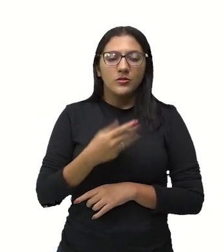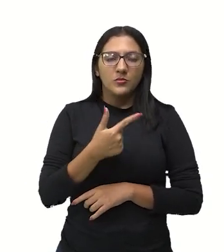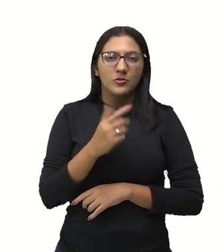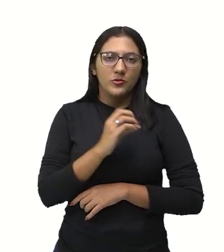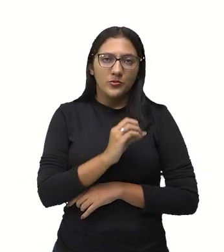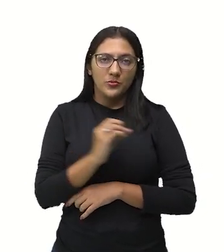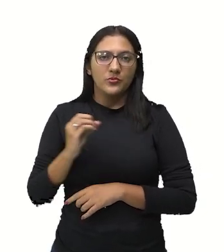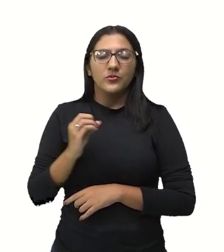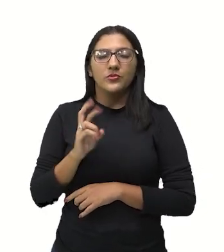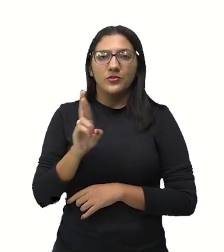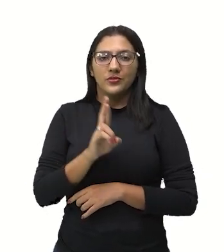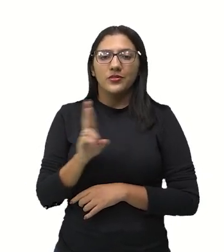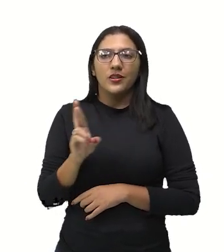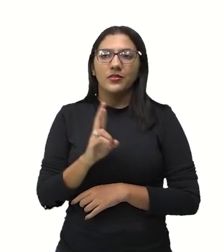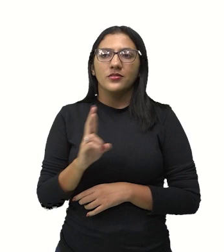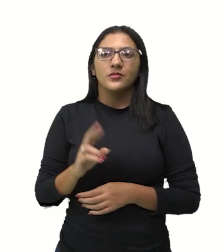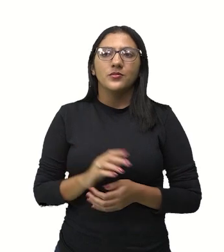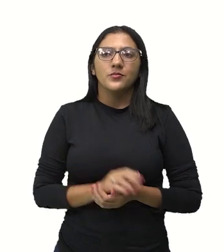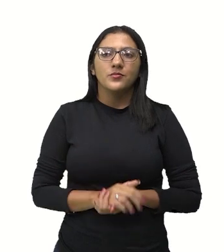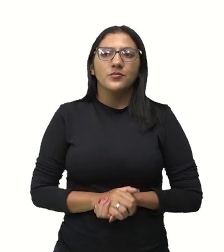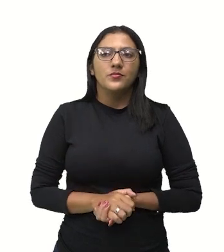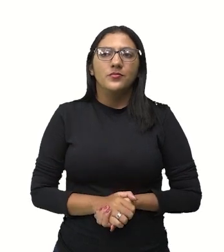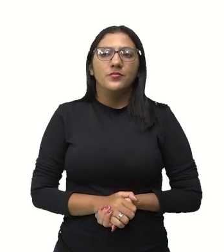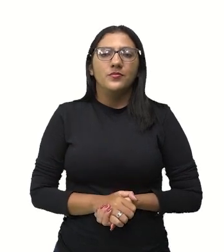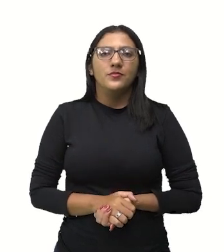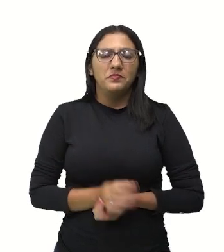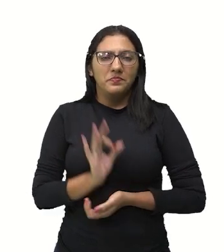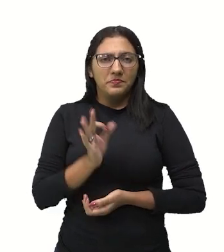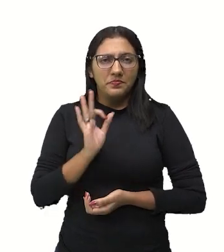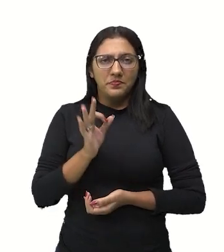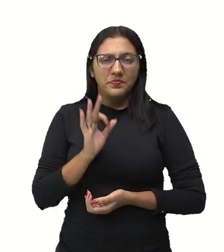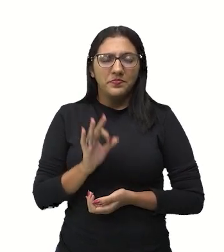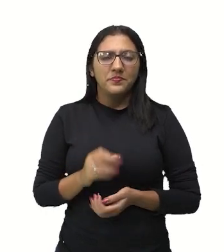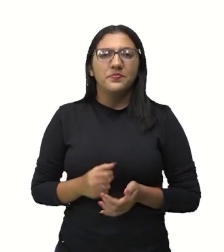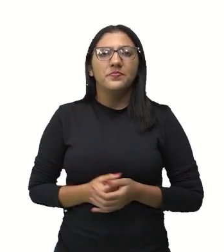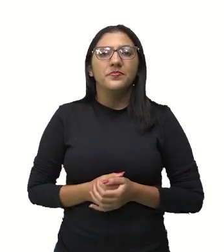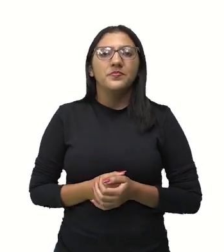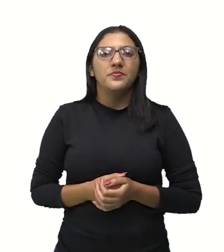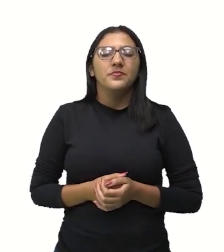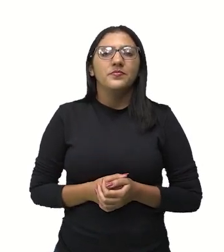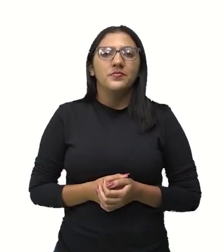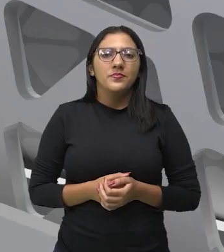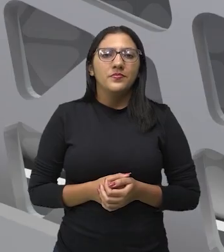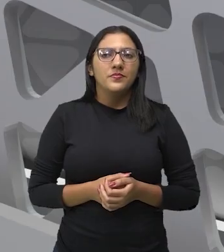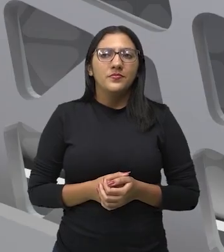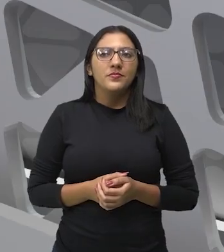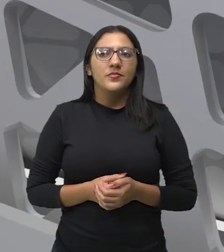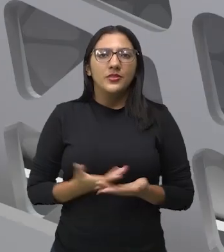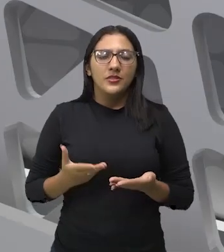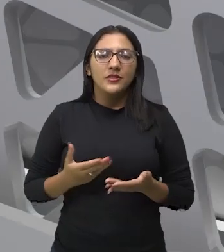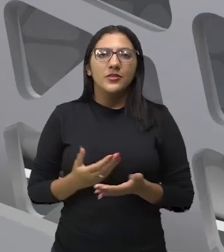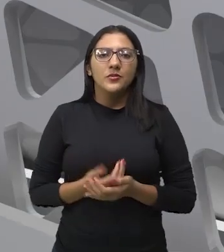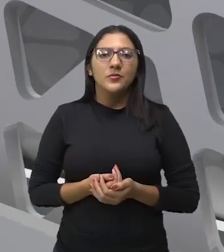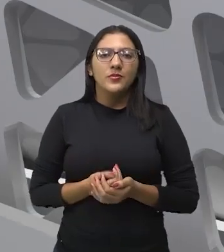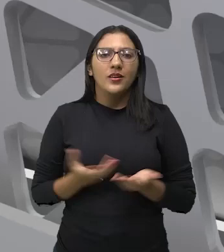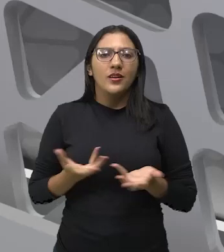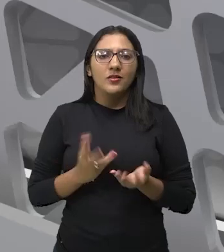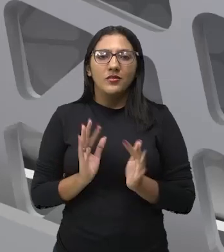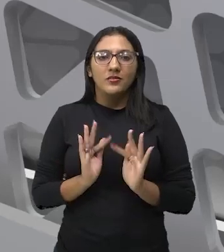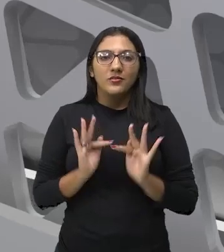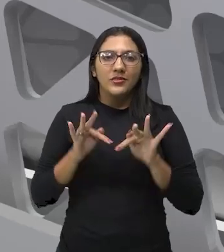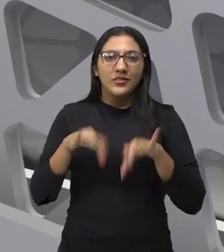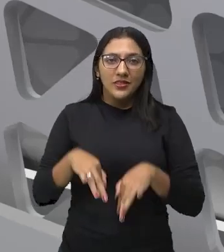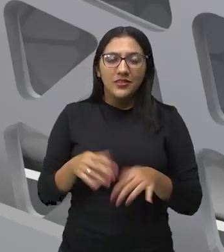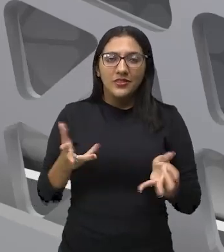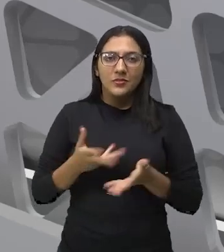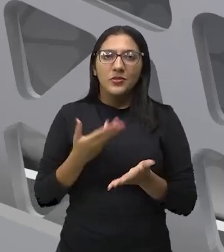3.200 reais. Beleza, pessoal? Então... Sendo assim, chegamos aqui ao final da